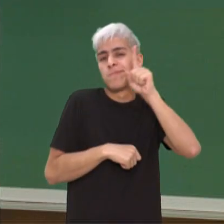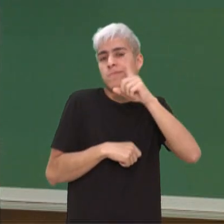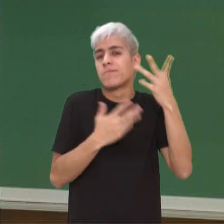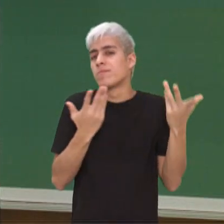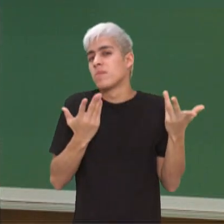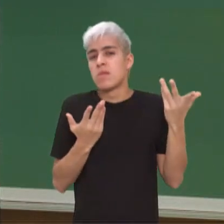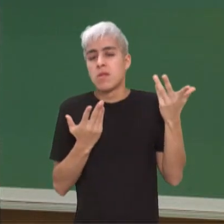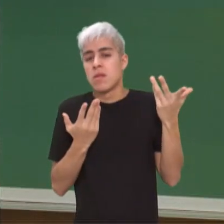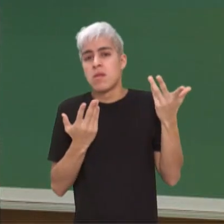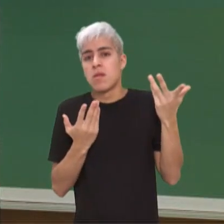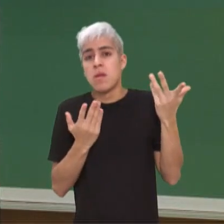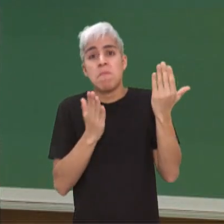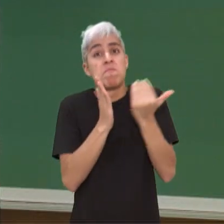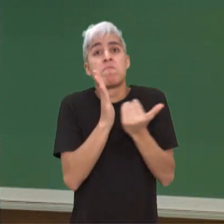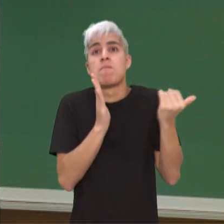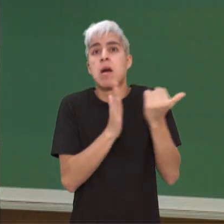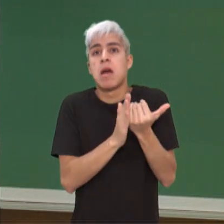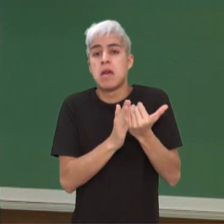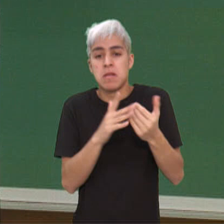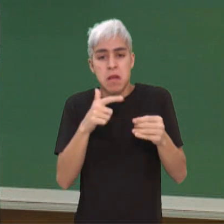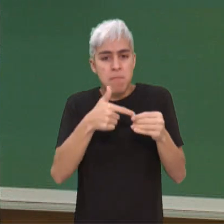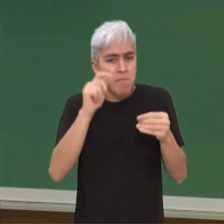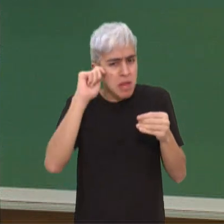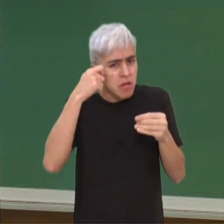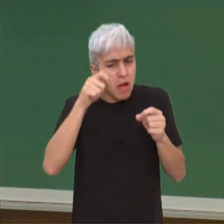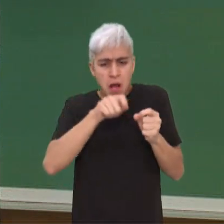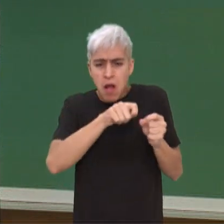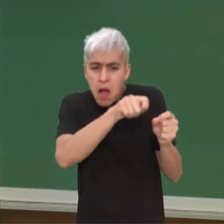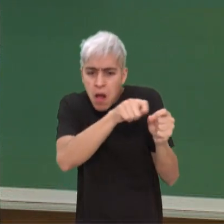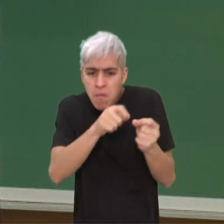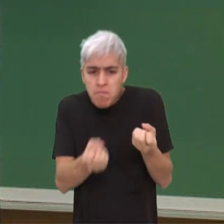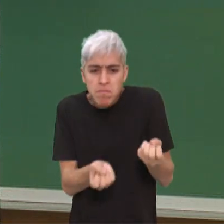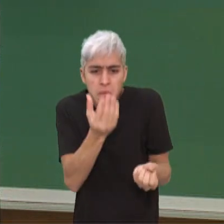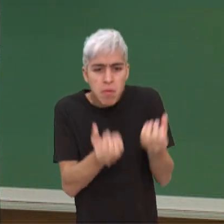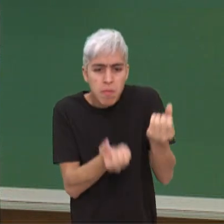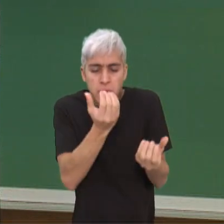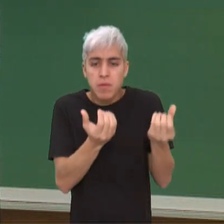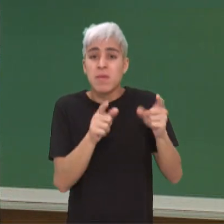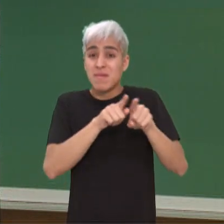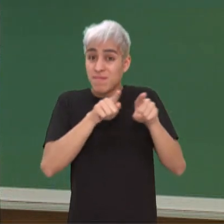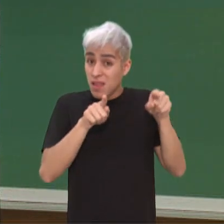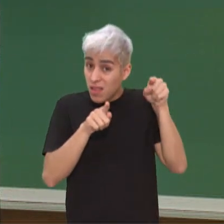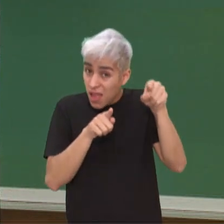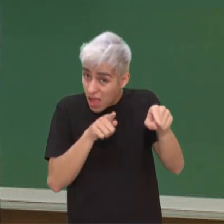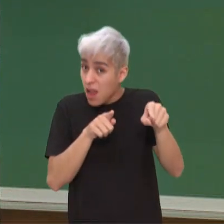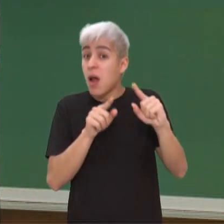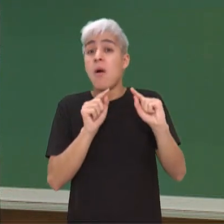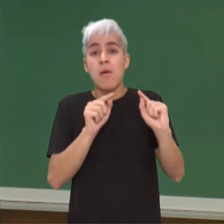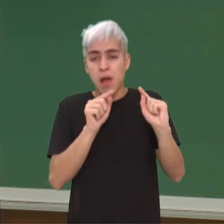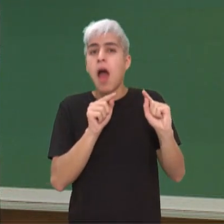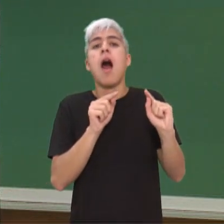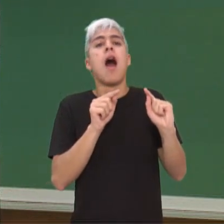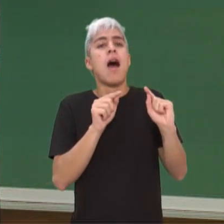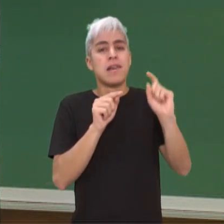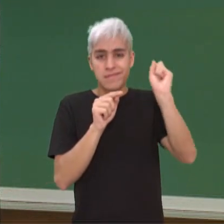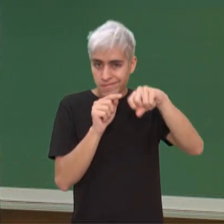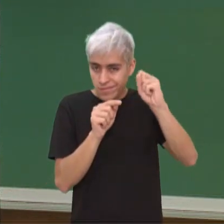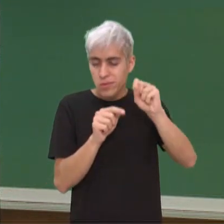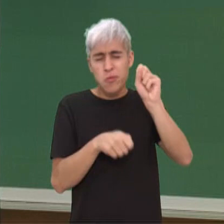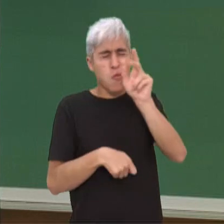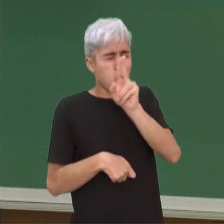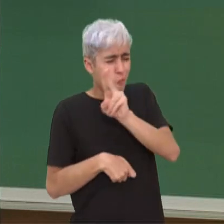é um dos maiores produtores de petróleo, mas sem dúvida nenhuma ele vai aparecer aqui no nosso